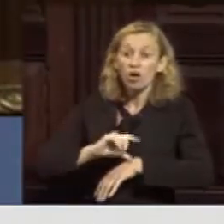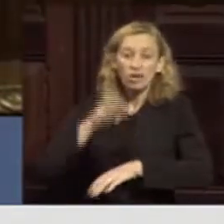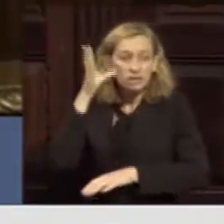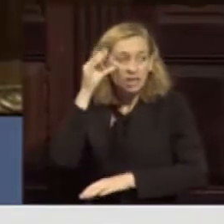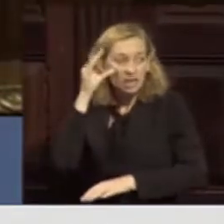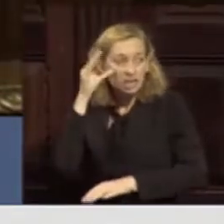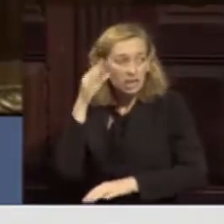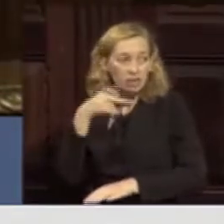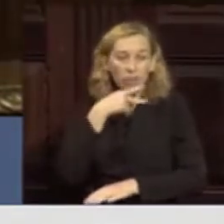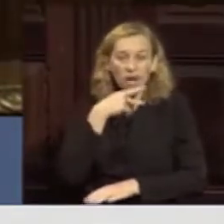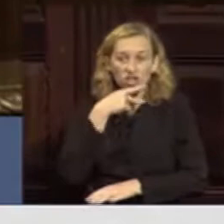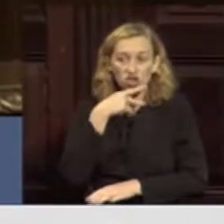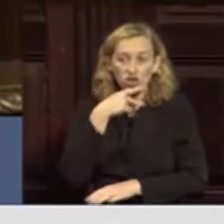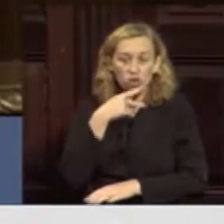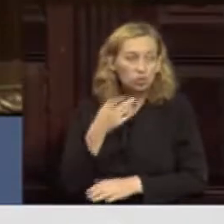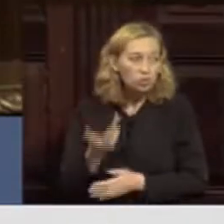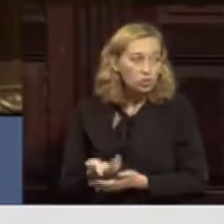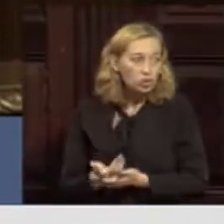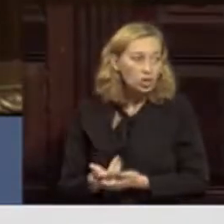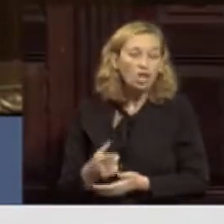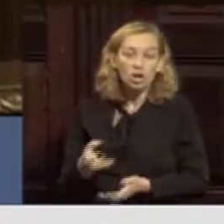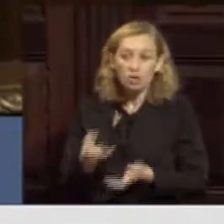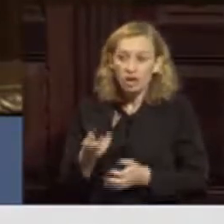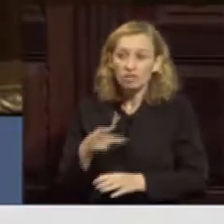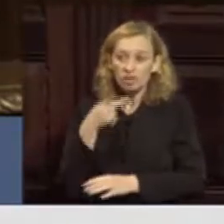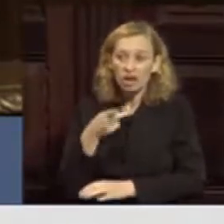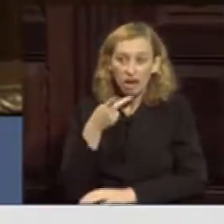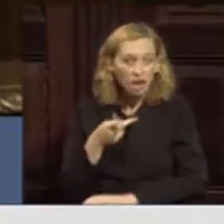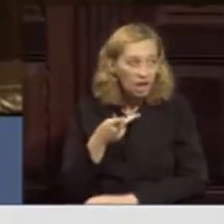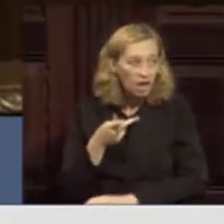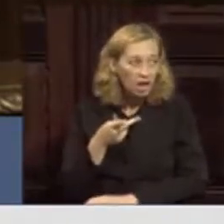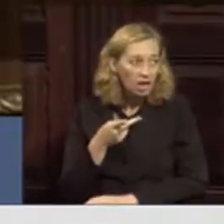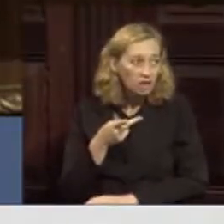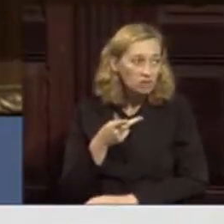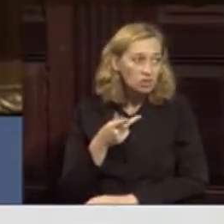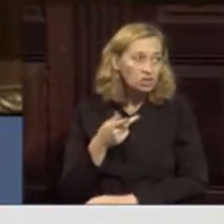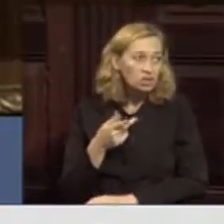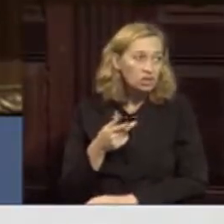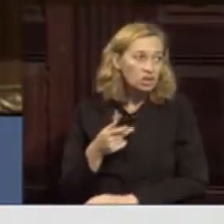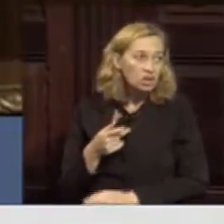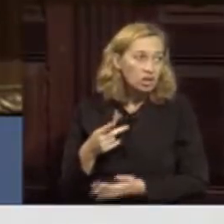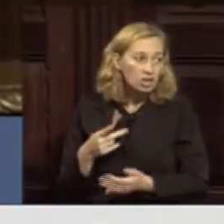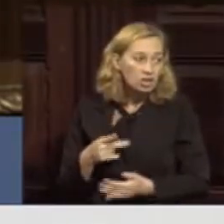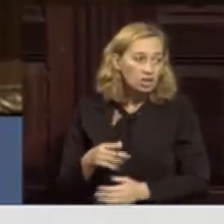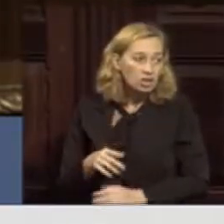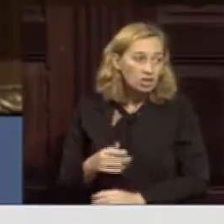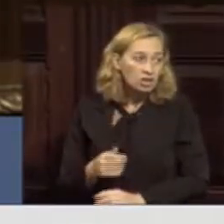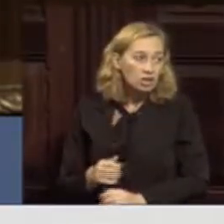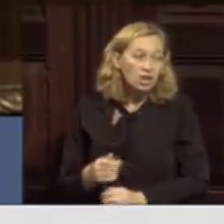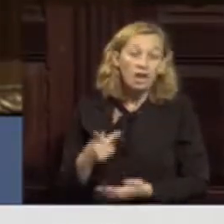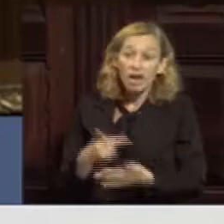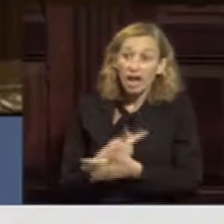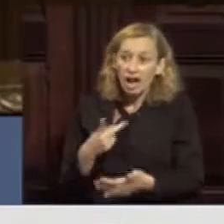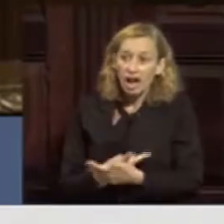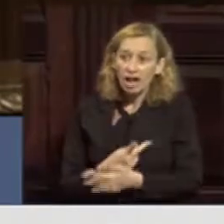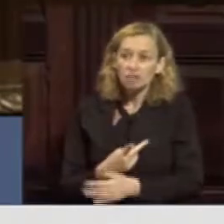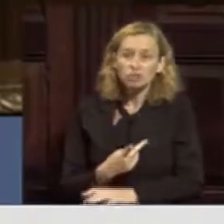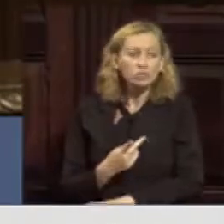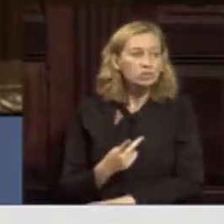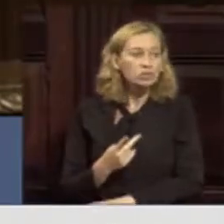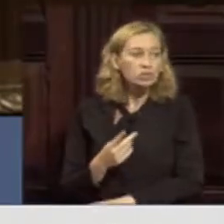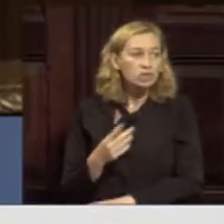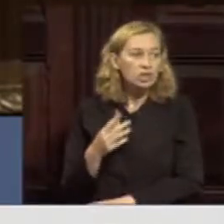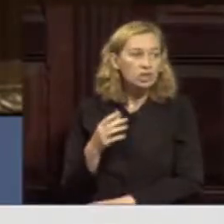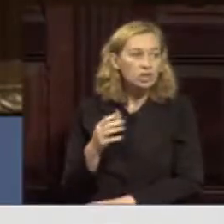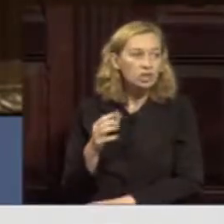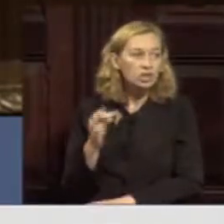de partidos, enfim. Então eu quero aqui manifestar a minha mais absoluta indignação com a decisão tomada pelo Supremo Tribunal Federal, que ao